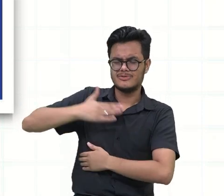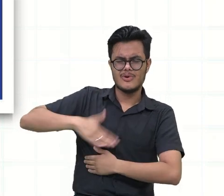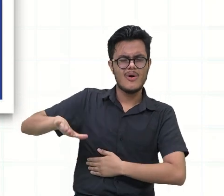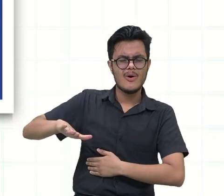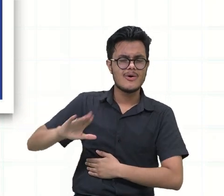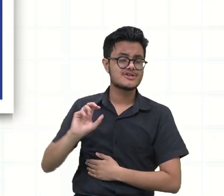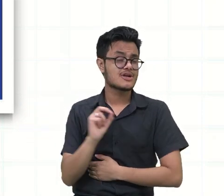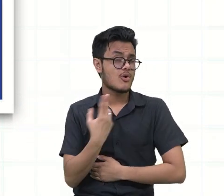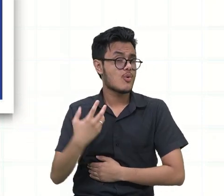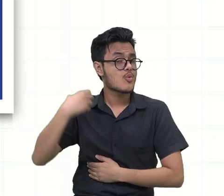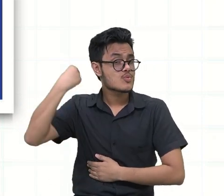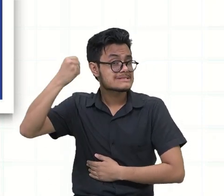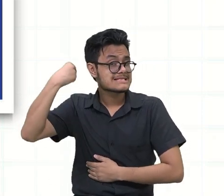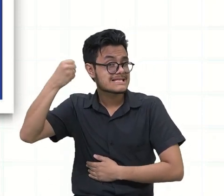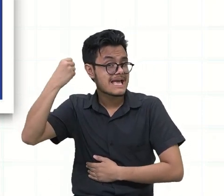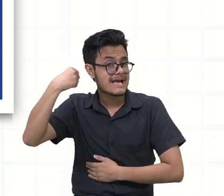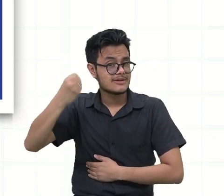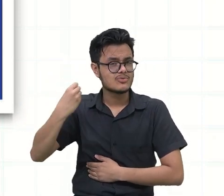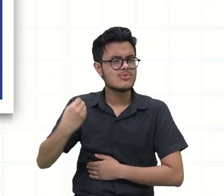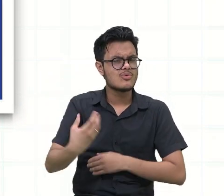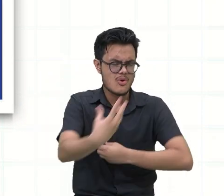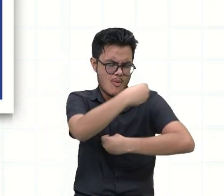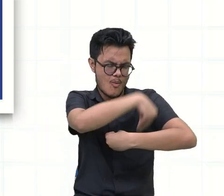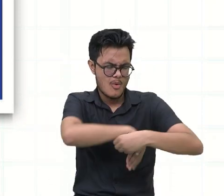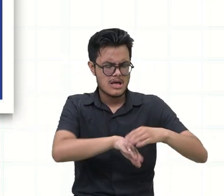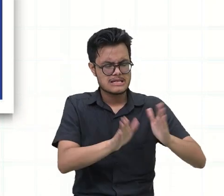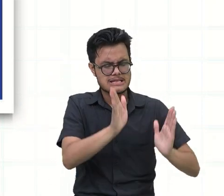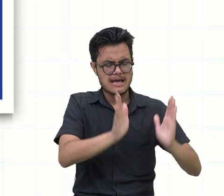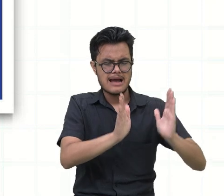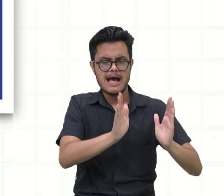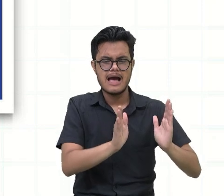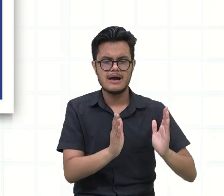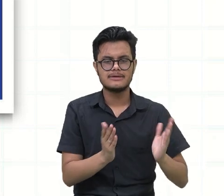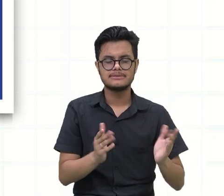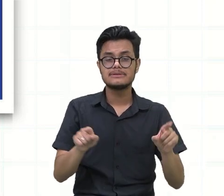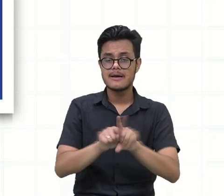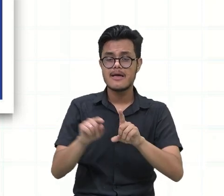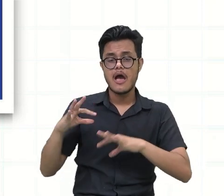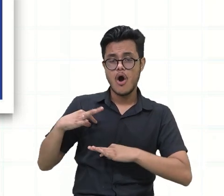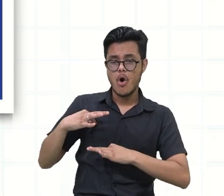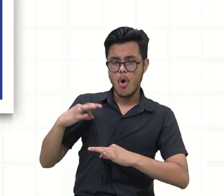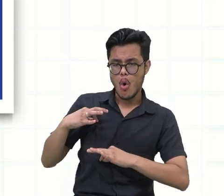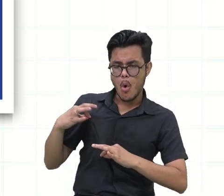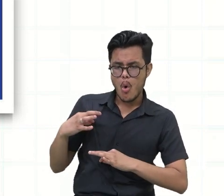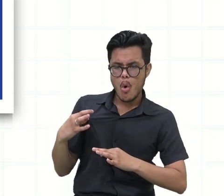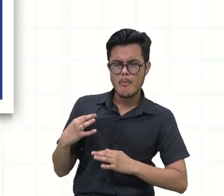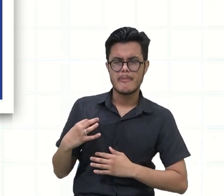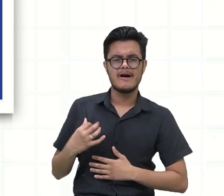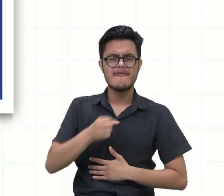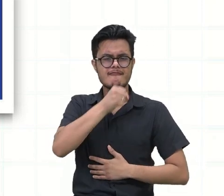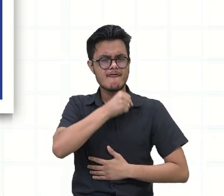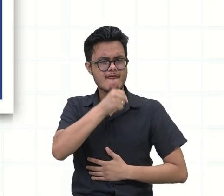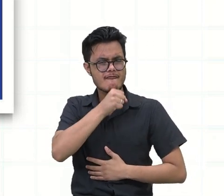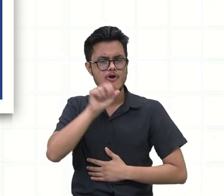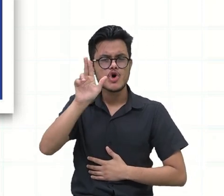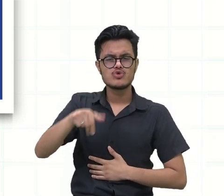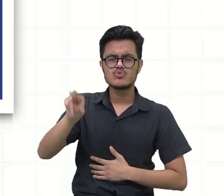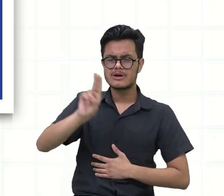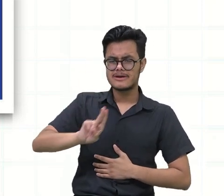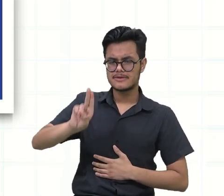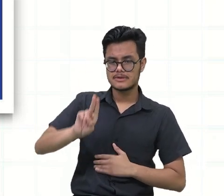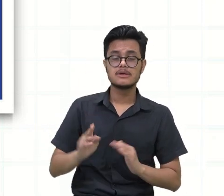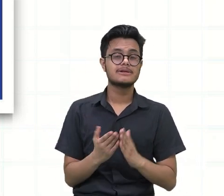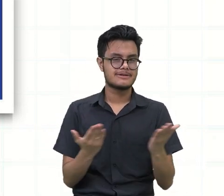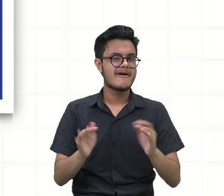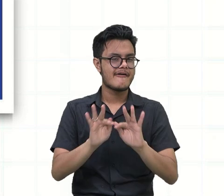aquele secador que ainda está na caixa, ou até mesmo aquela roupa que não usa mais. Então, observe aí que nós estamos utilizando o quê?